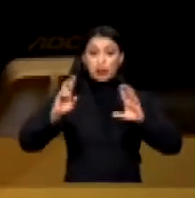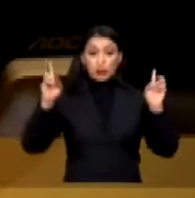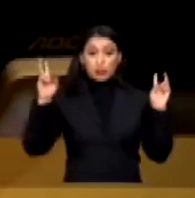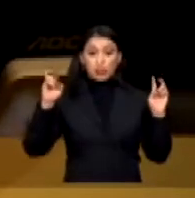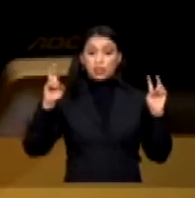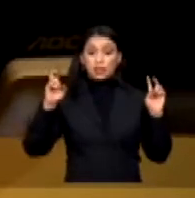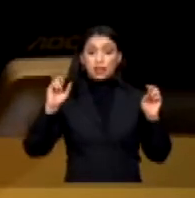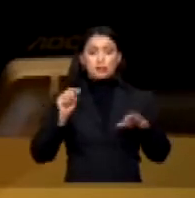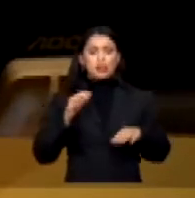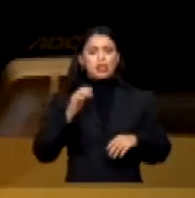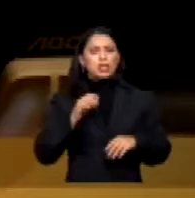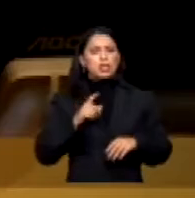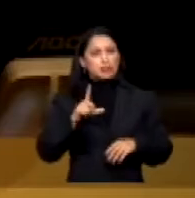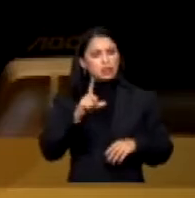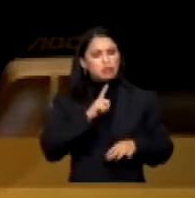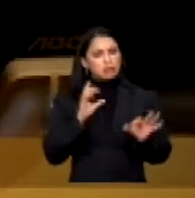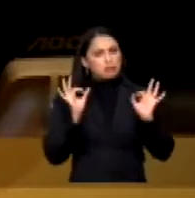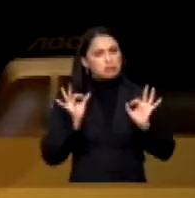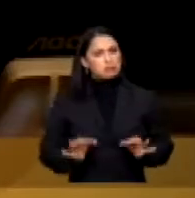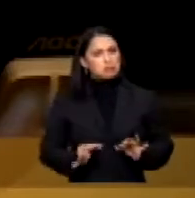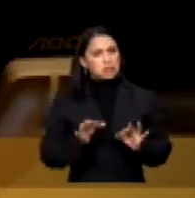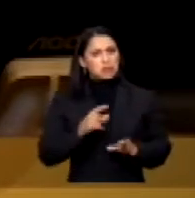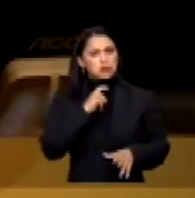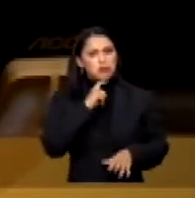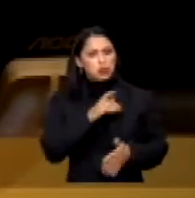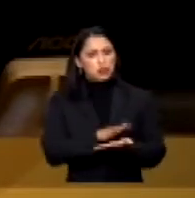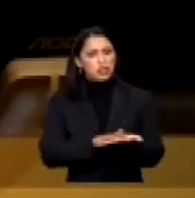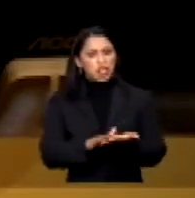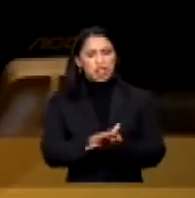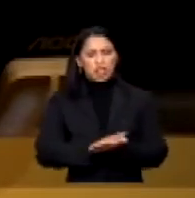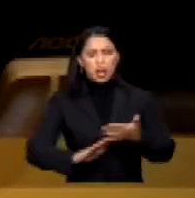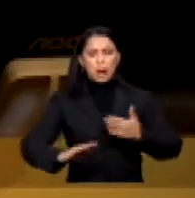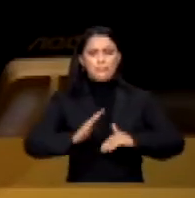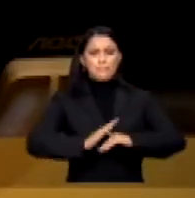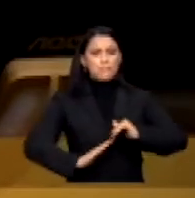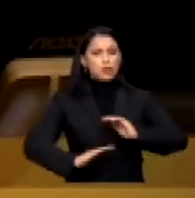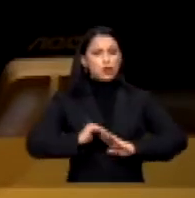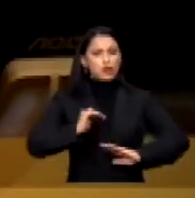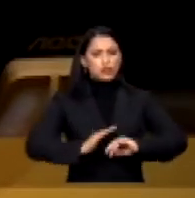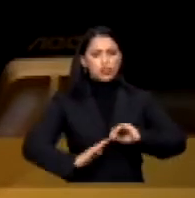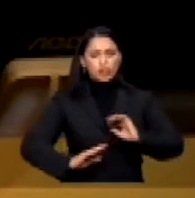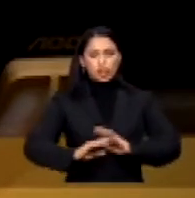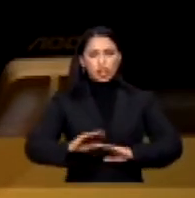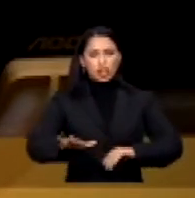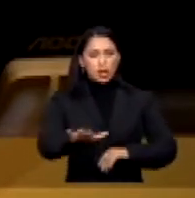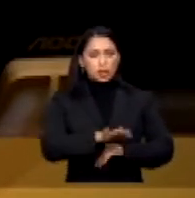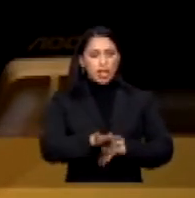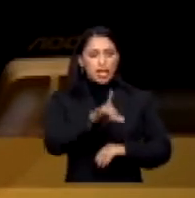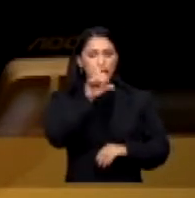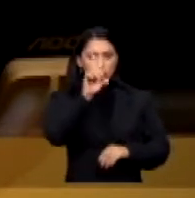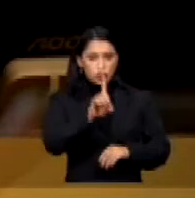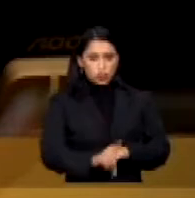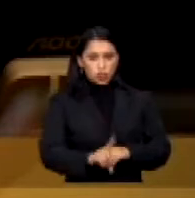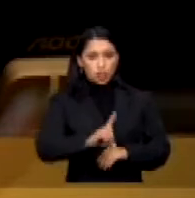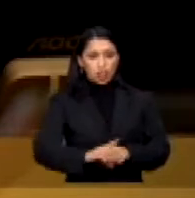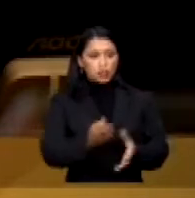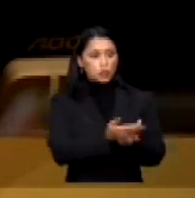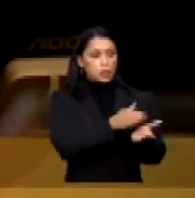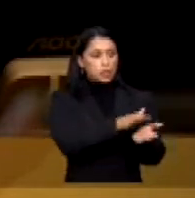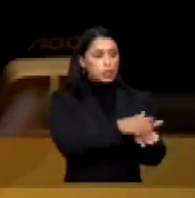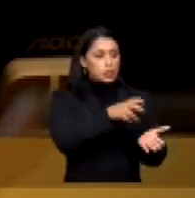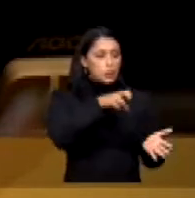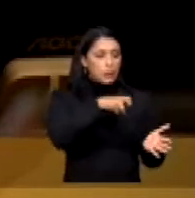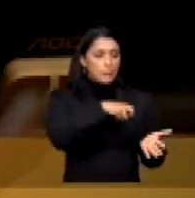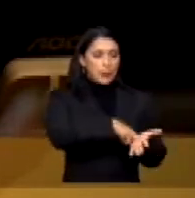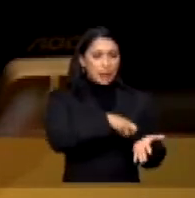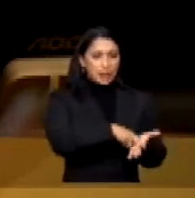que não há dúvida, e qualquer profissional do direito que tenha lidado com processo penal